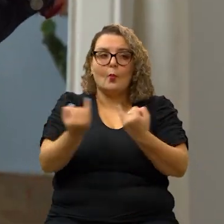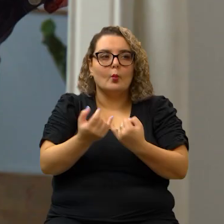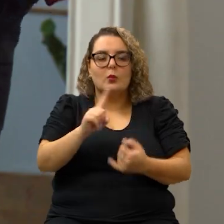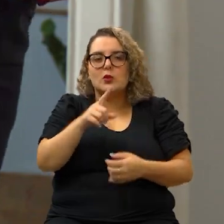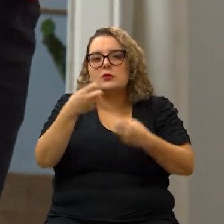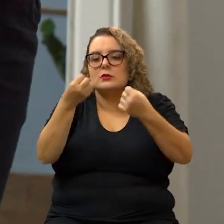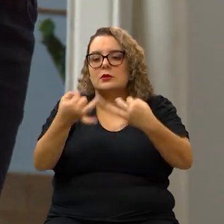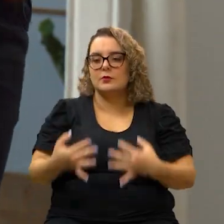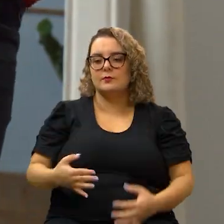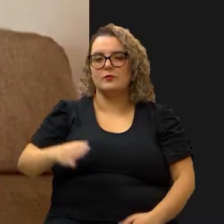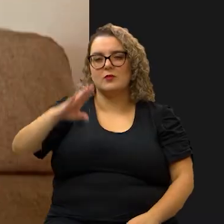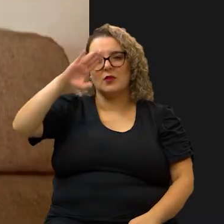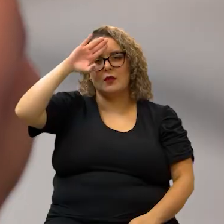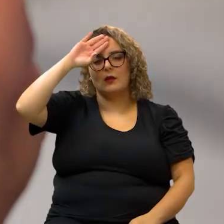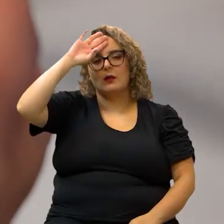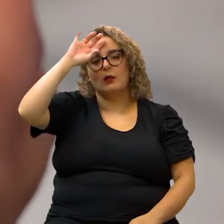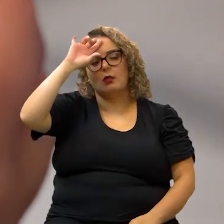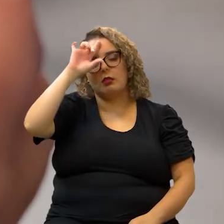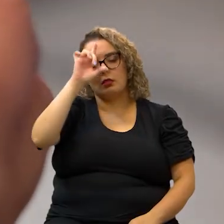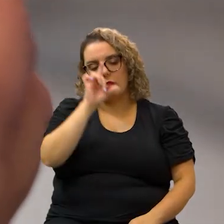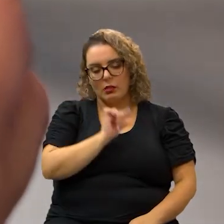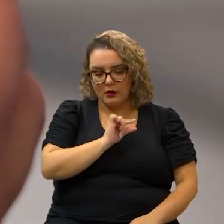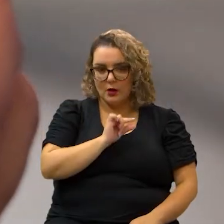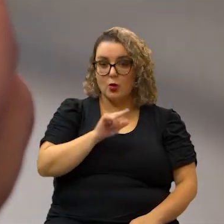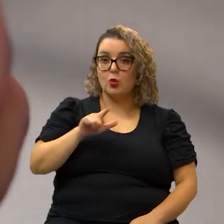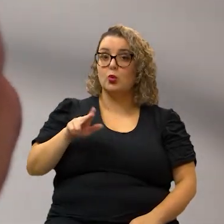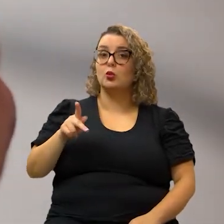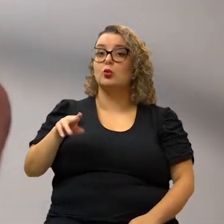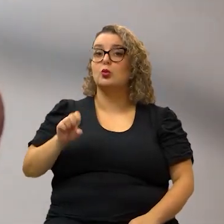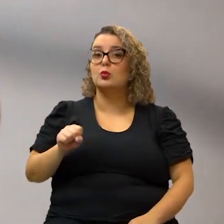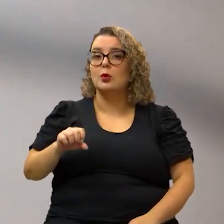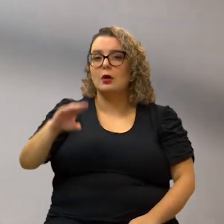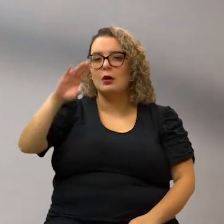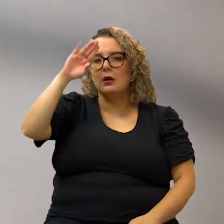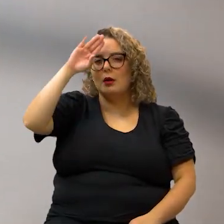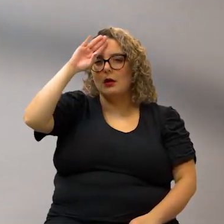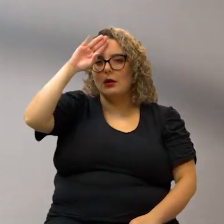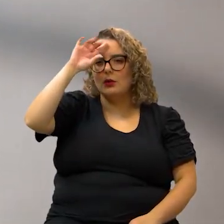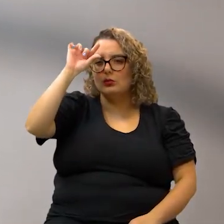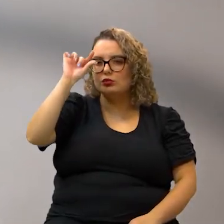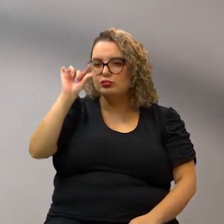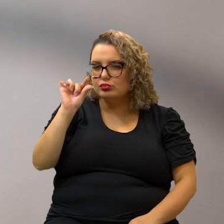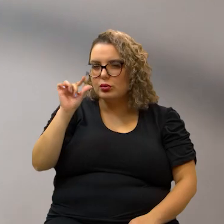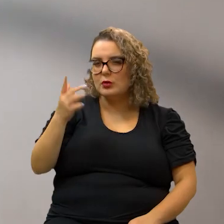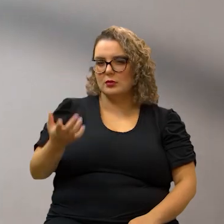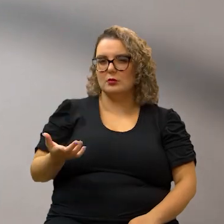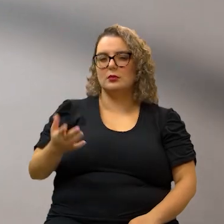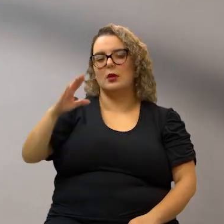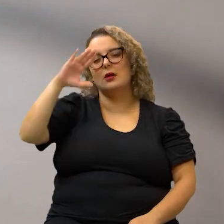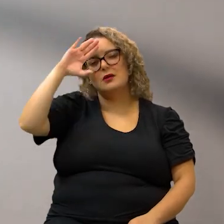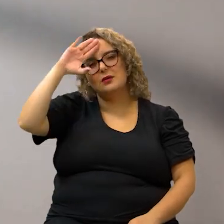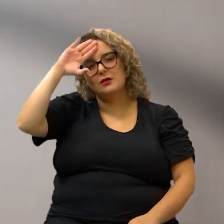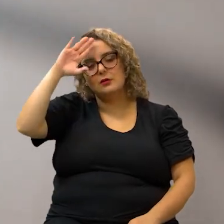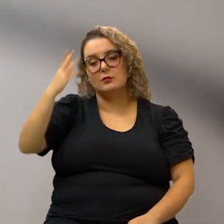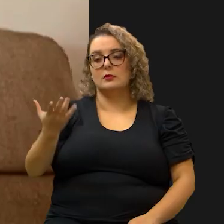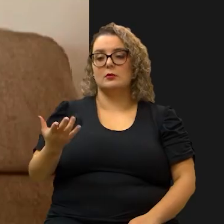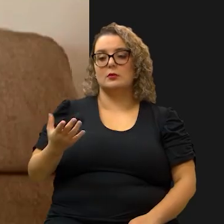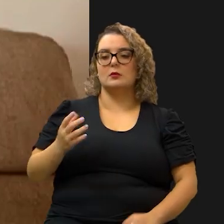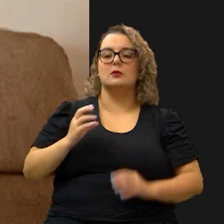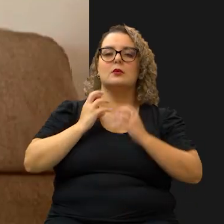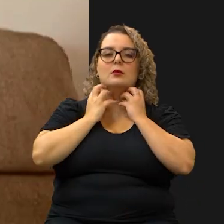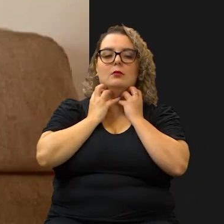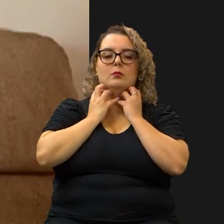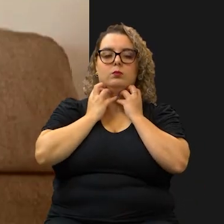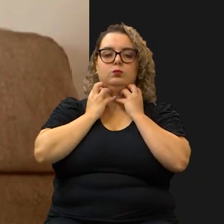causa explicada, febre baixa, por exemplo, no lúpus ele faz febrezinha baixa, pode fazer aumento